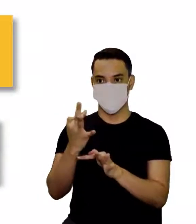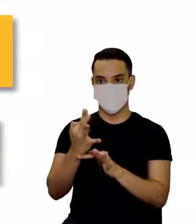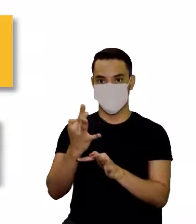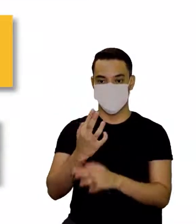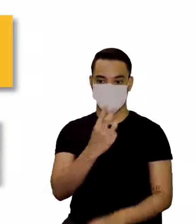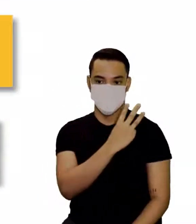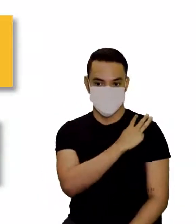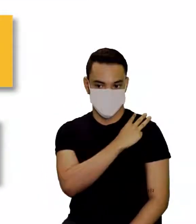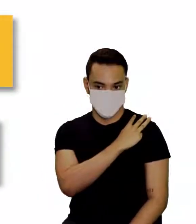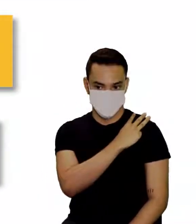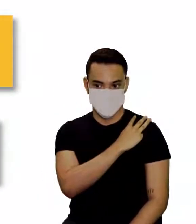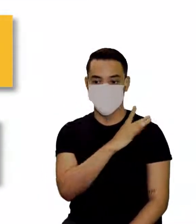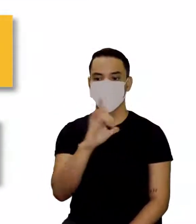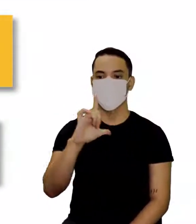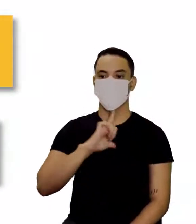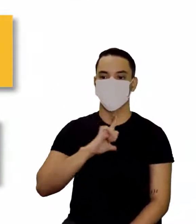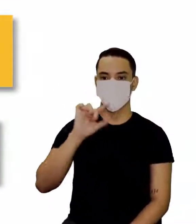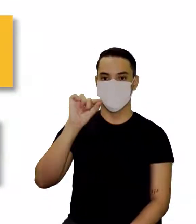nós vamos ter